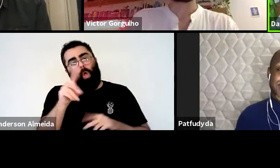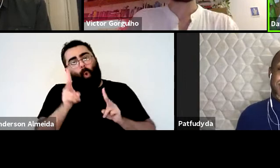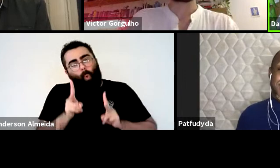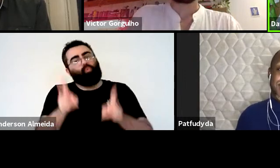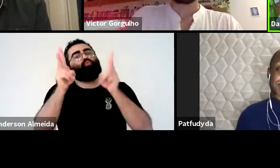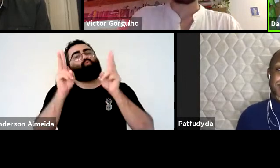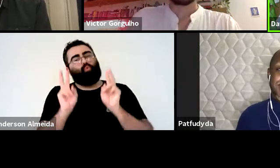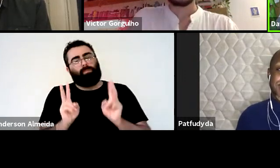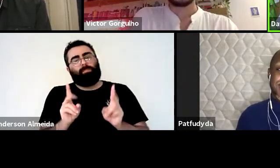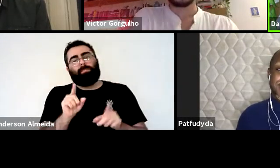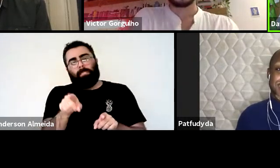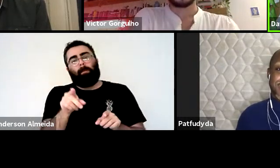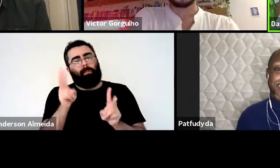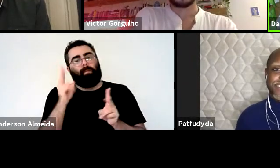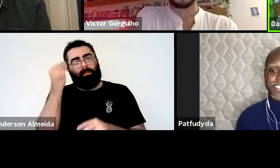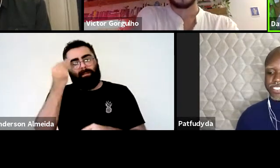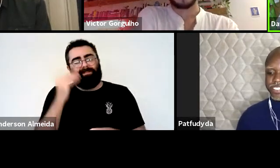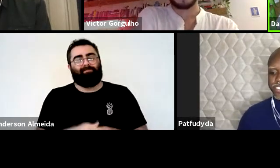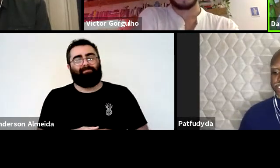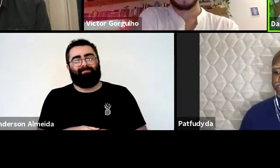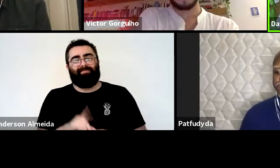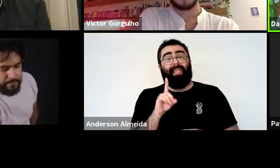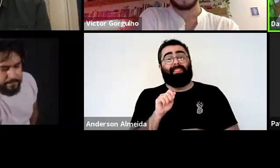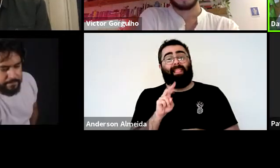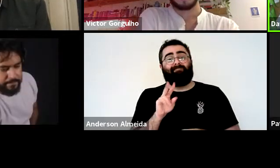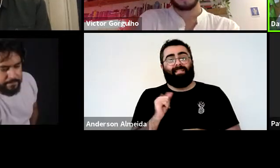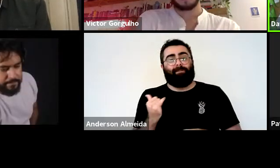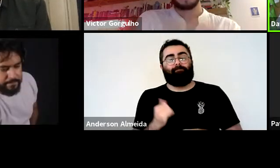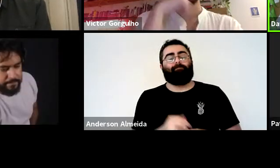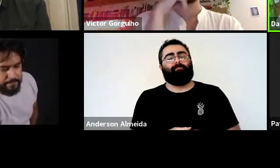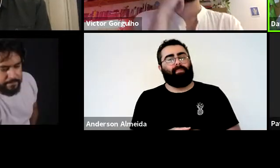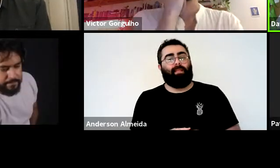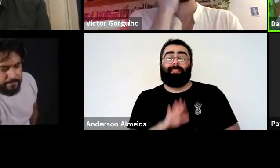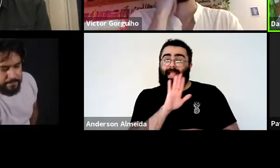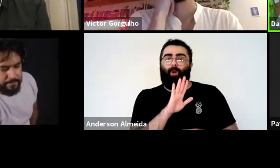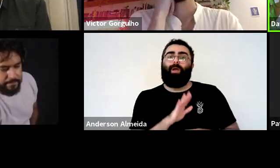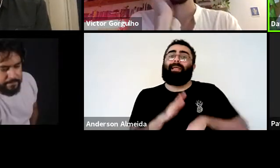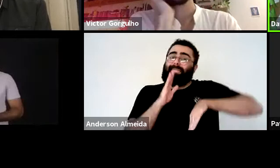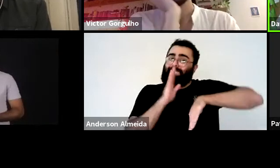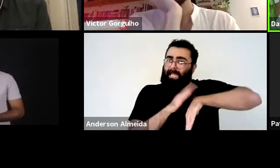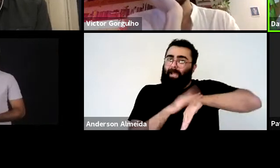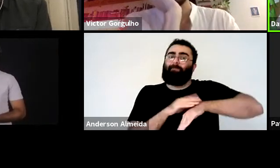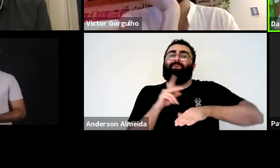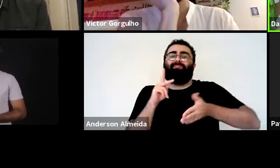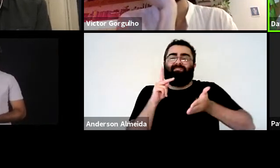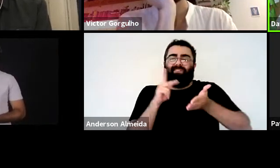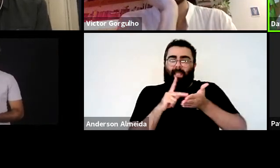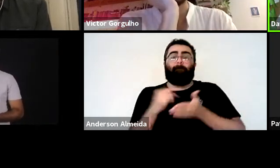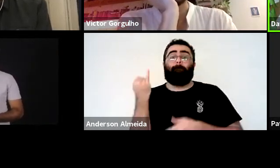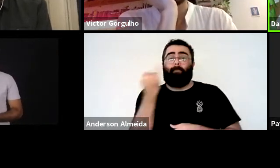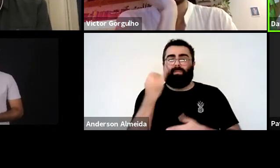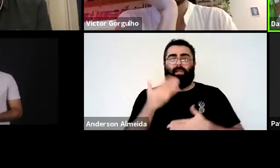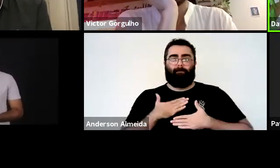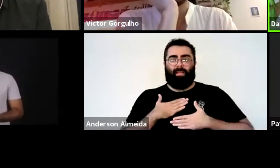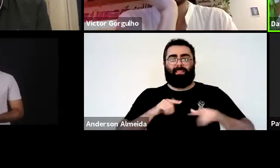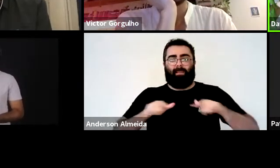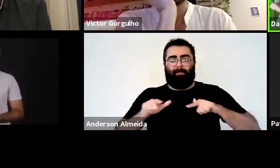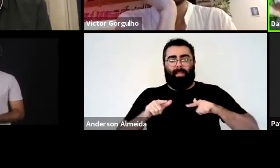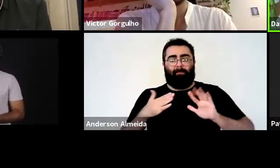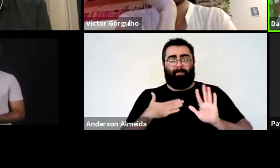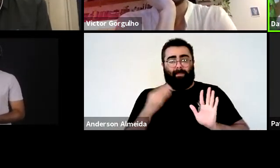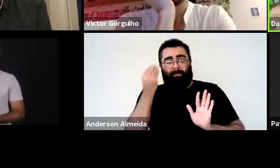Mas eu acho que você falou sobre o público tem um papel muito fundamental assim no trabalho, porque eu acho que o primeiro acordo que a gente faz quando o